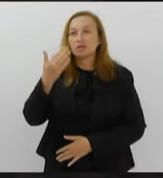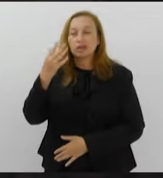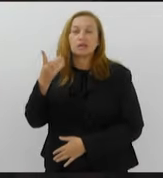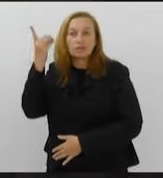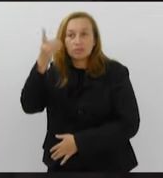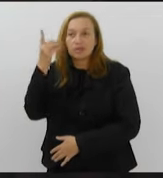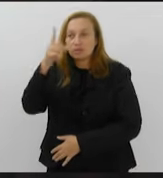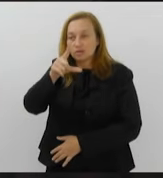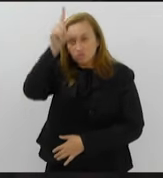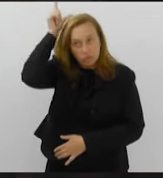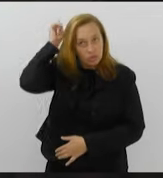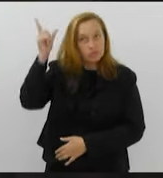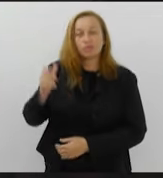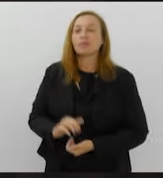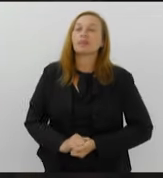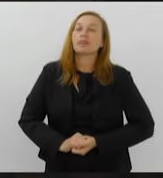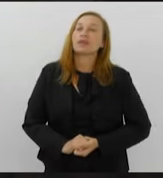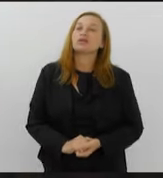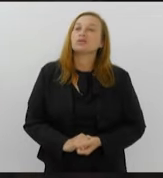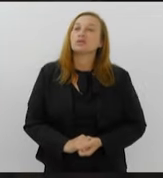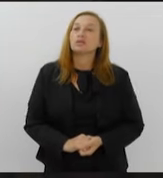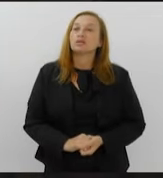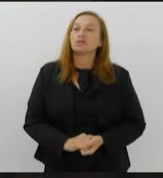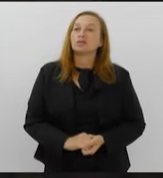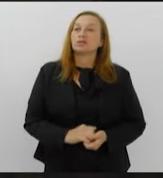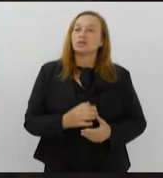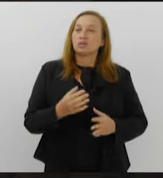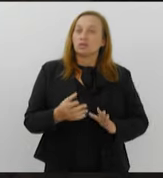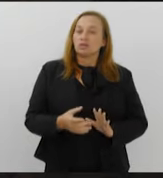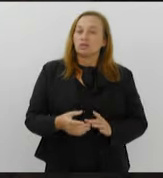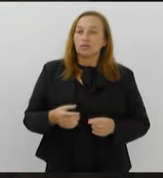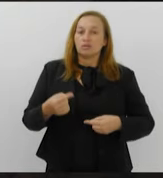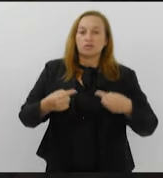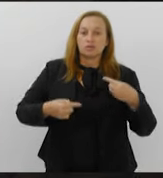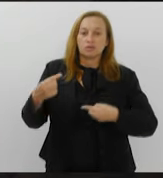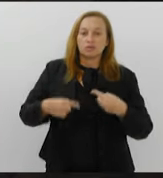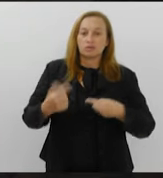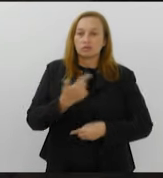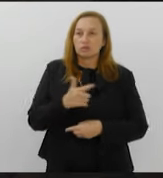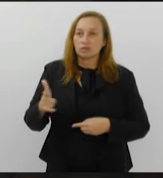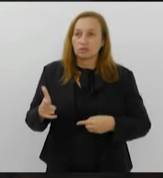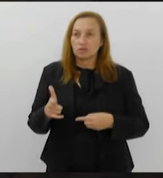Paulo. Com os pareceres emitidos, em discussão.